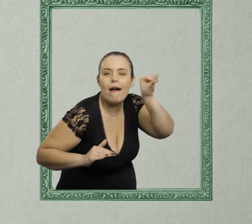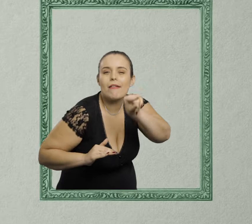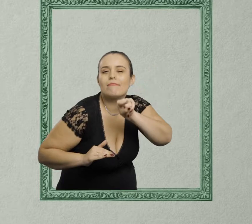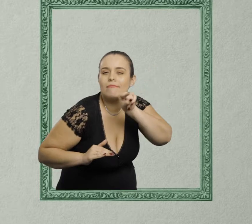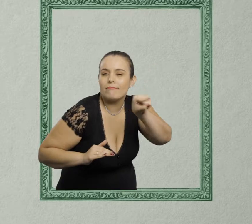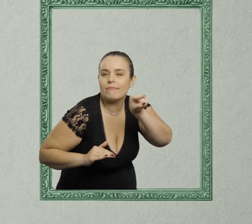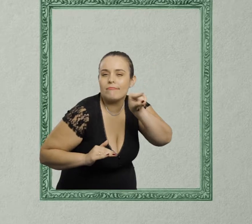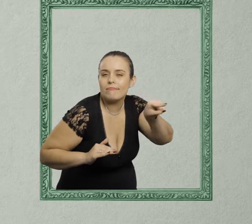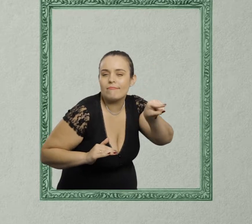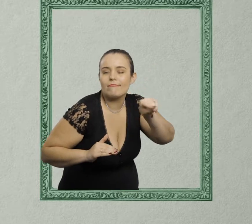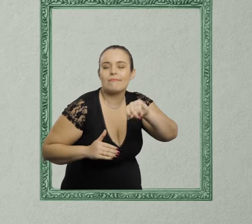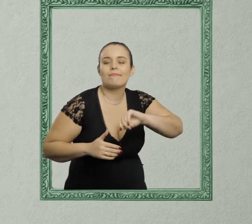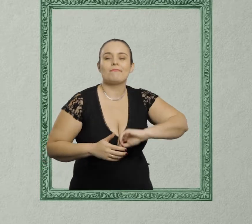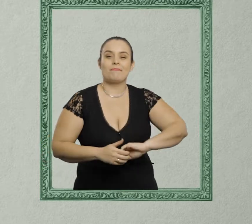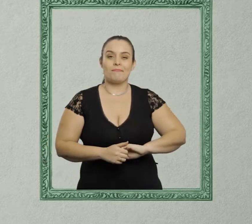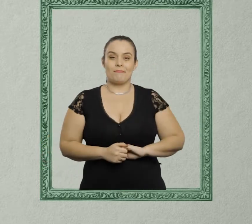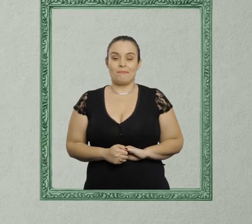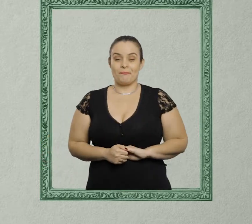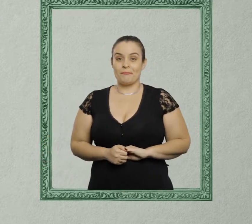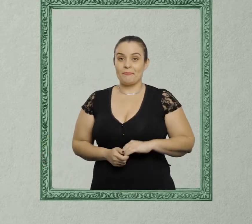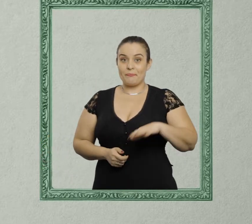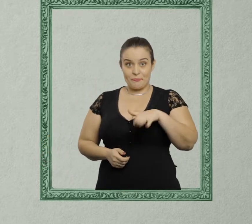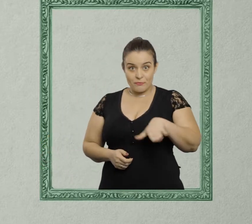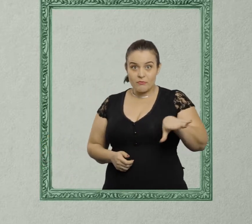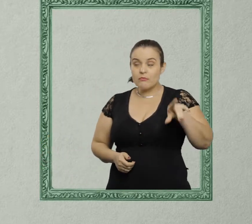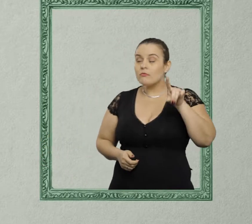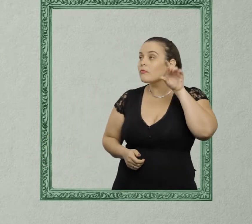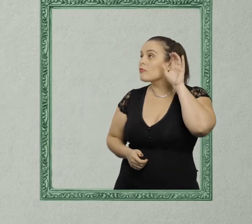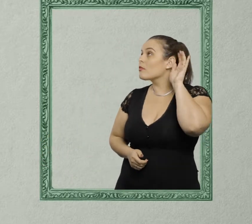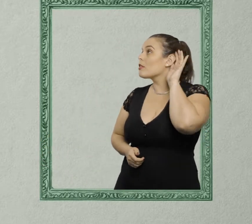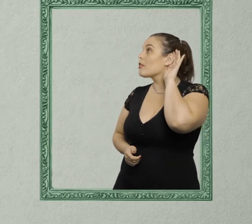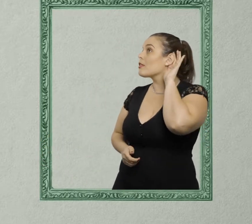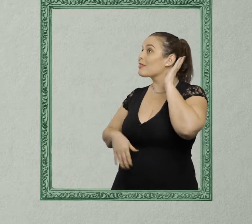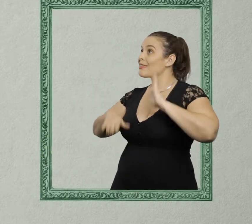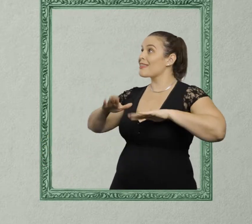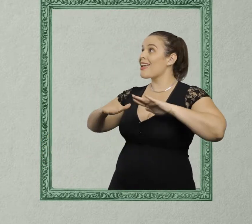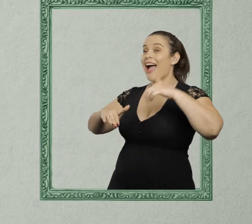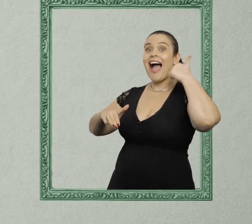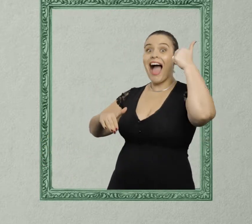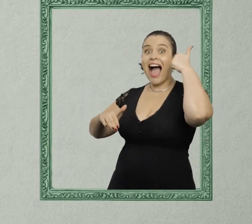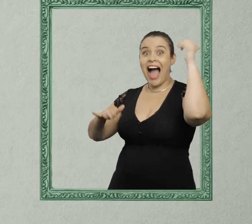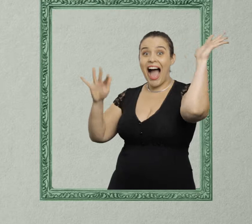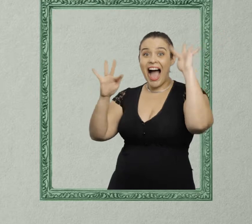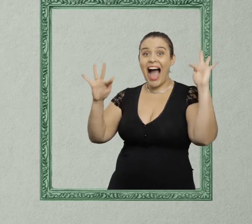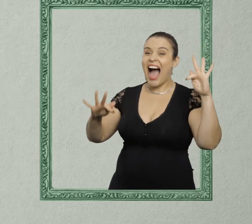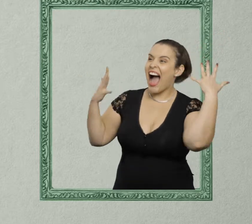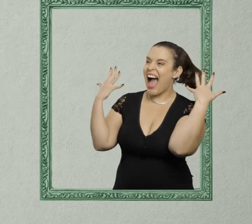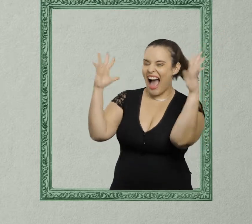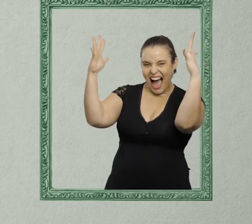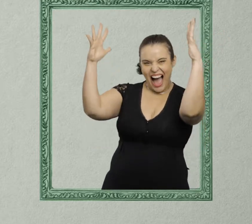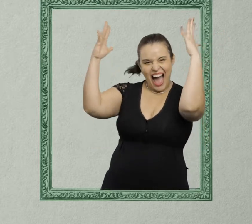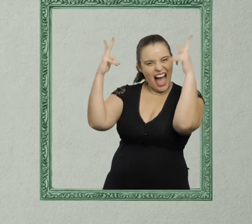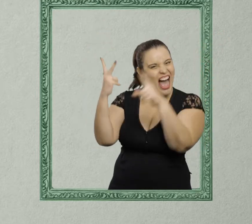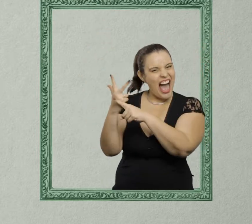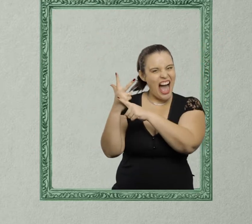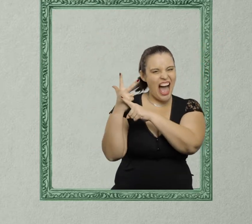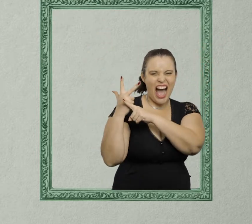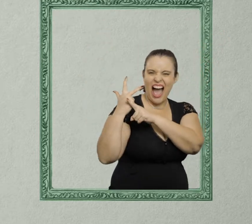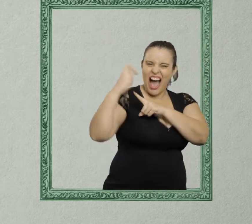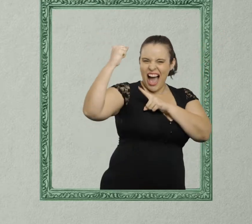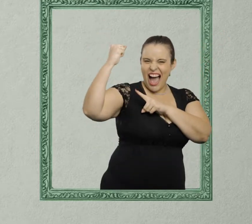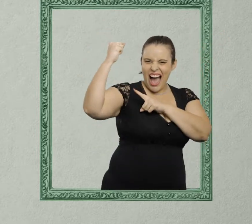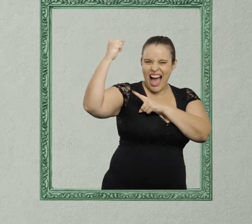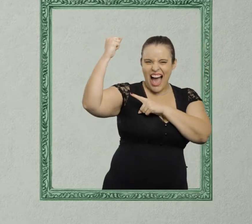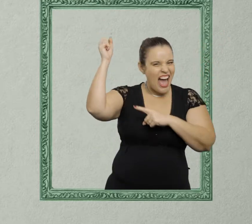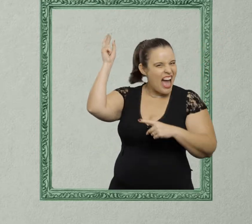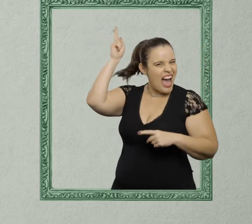queria enganar Peter e as crianças. As crianças ouviram os tambores. Todos ficaram felizes e